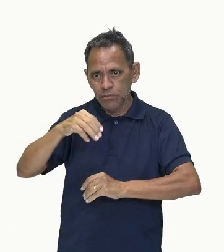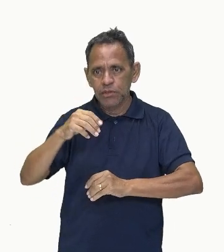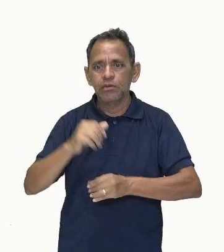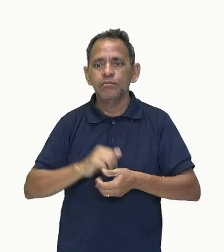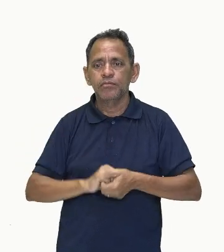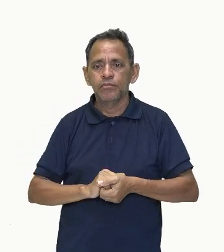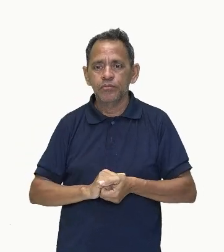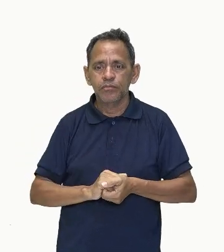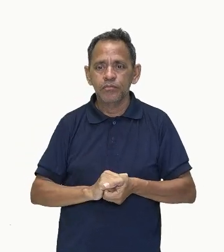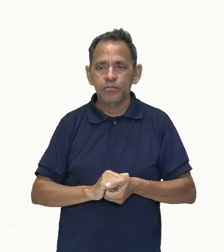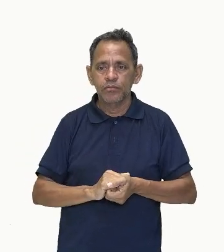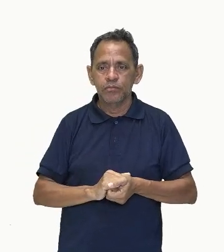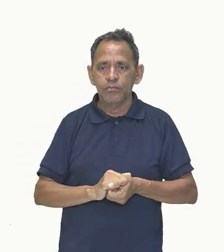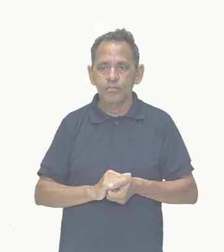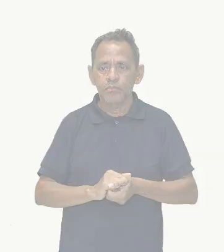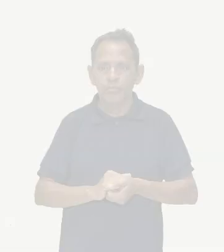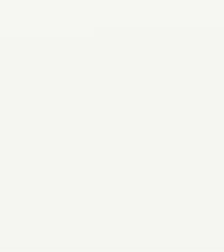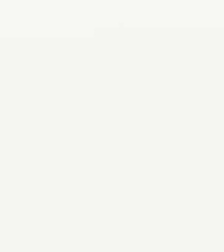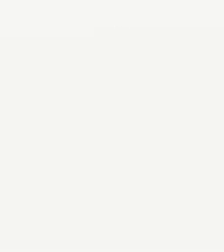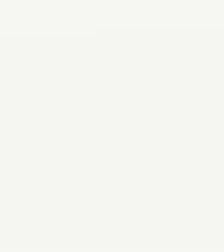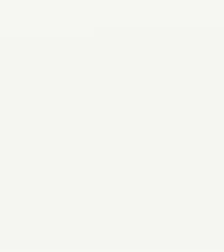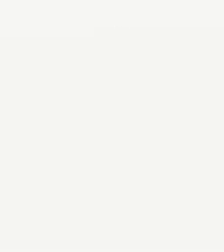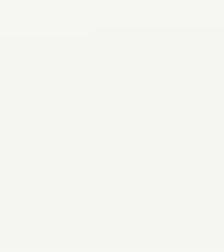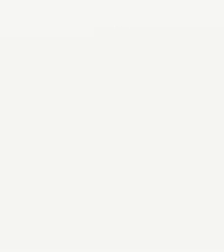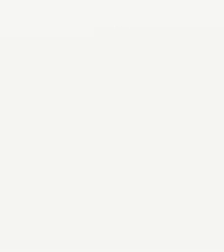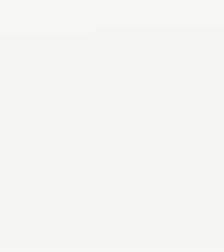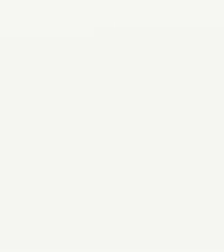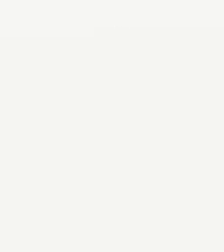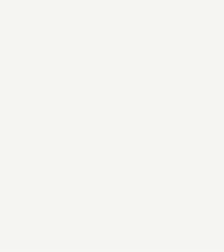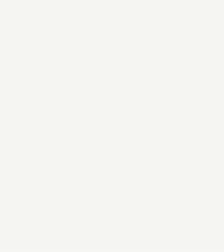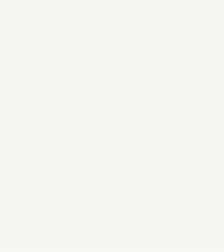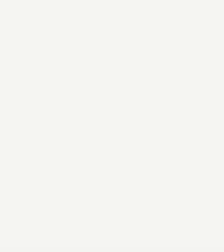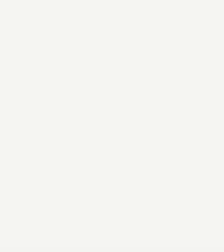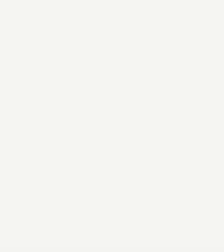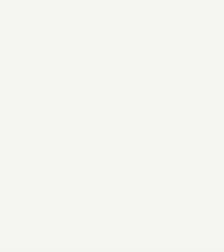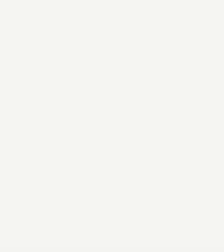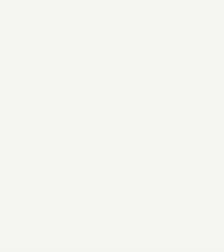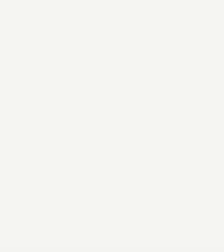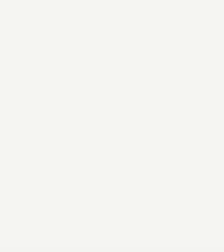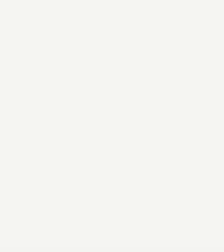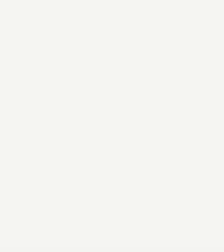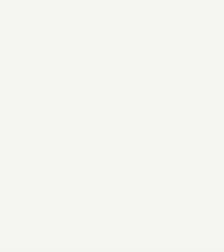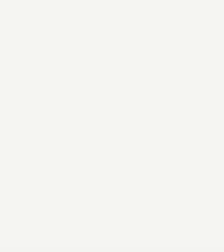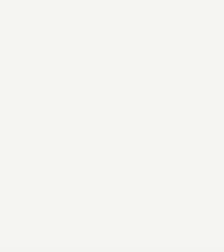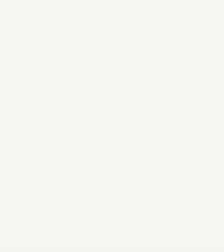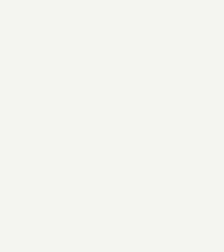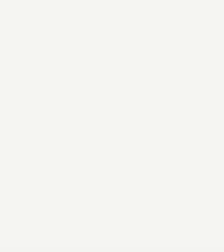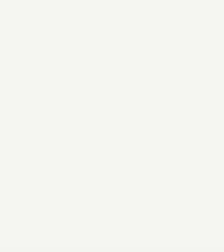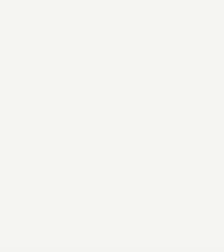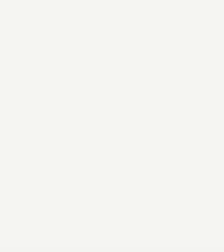de uma extremidade para outra. E é justamente isso que está sendo mostrado aqui na figura. Então,